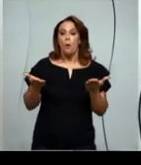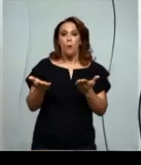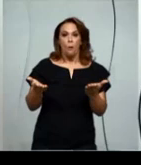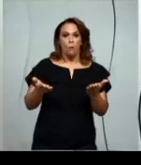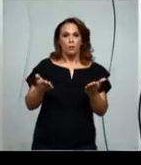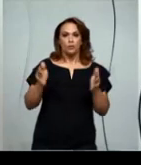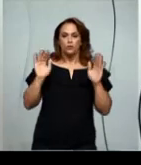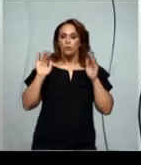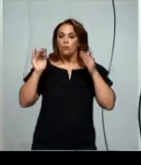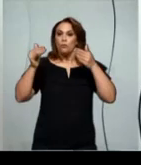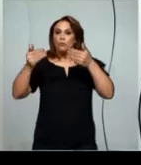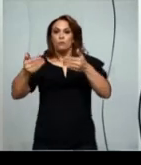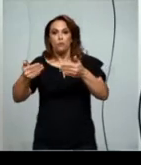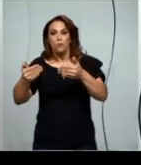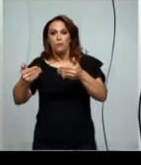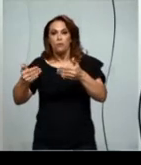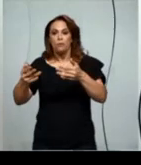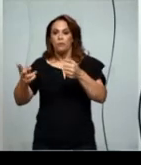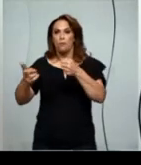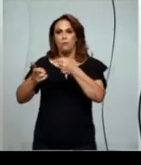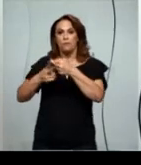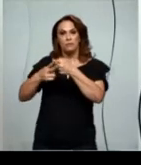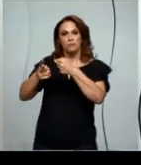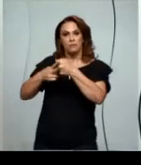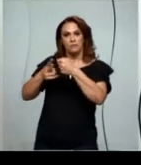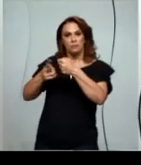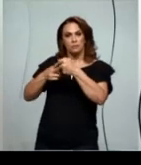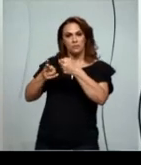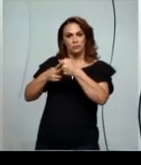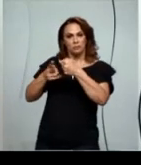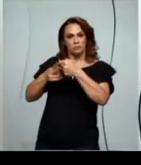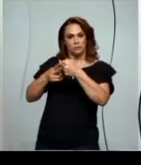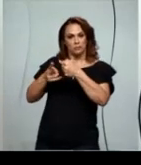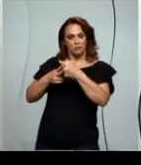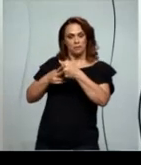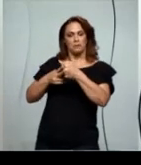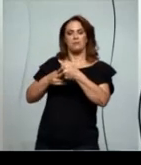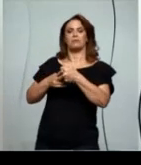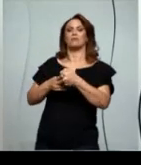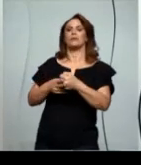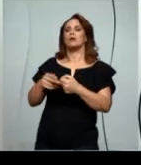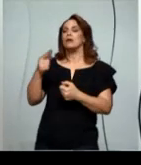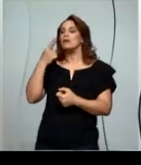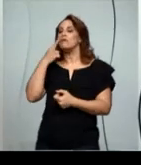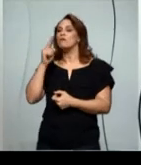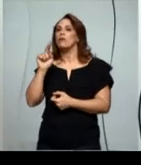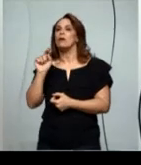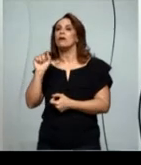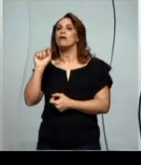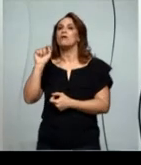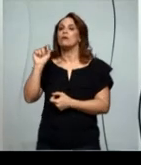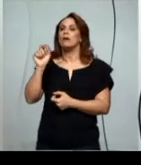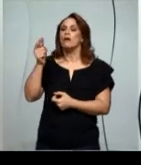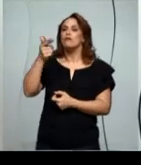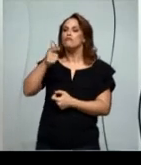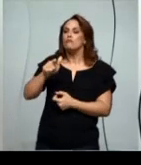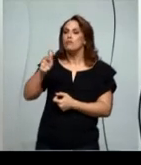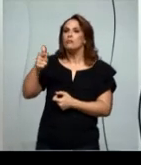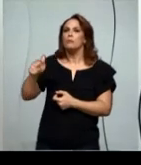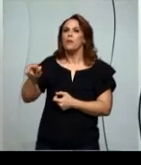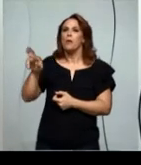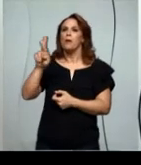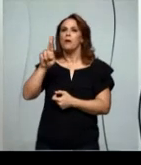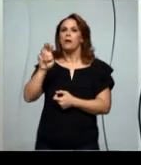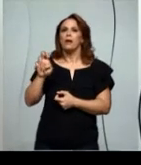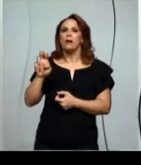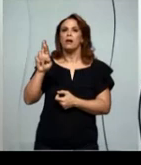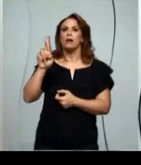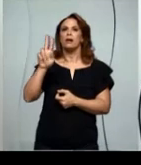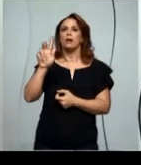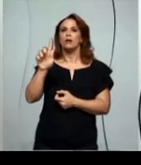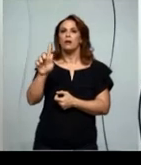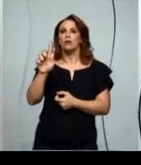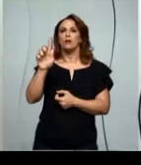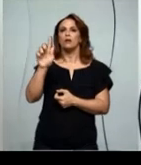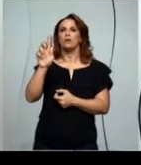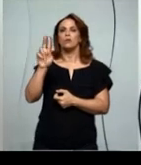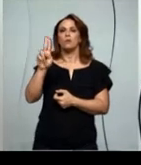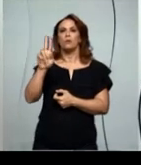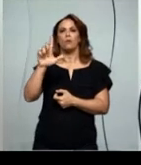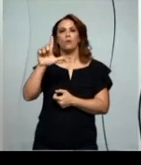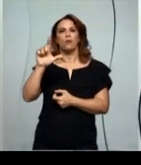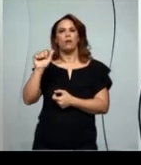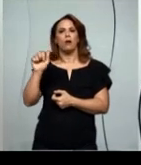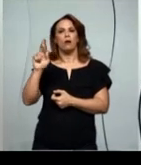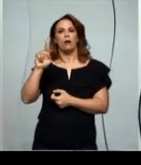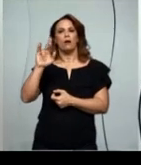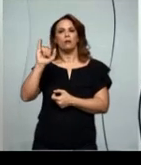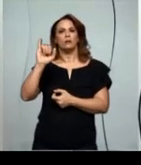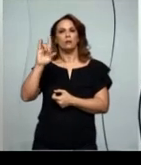verbal. Vamos observar esses verbos e ver quais são as regularidades, está bem? Então, nós temos o verbo aqui, noted, e aí